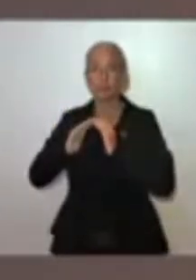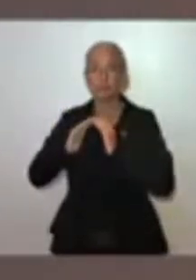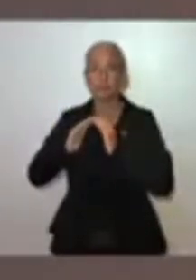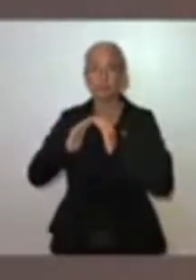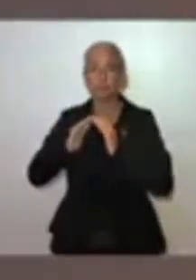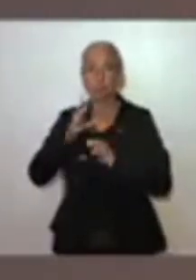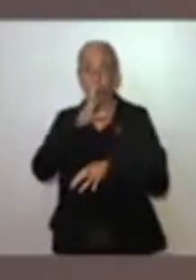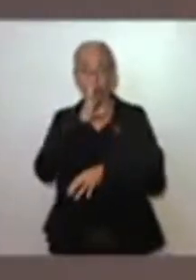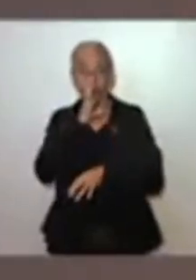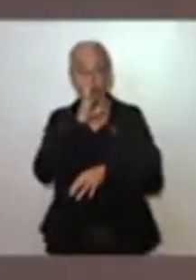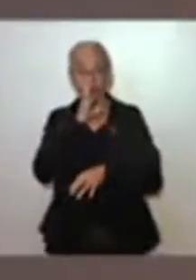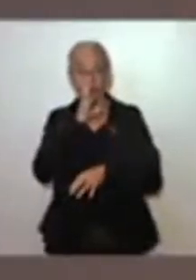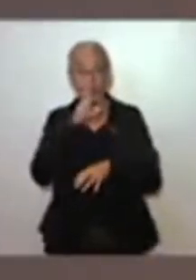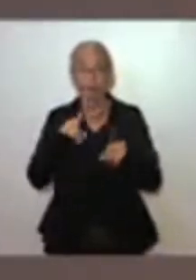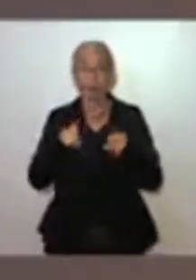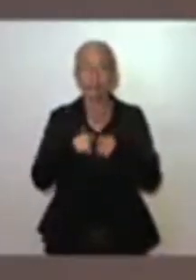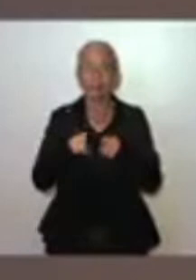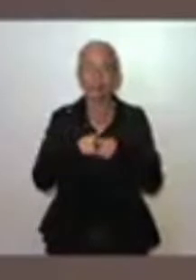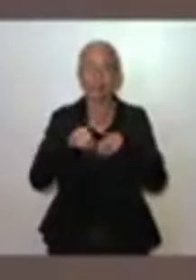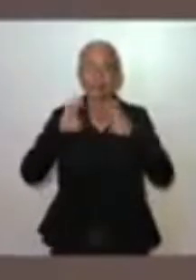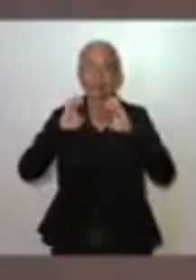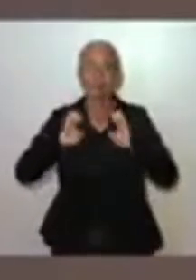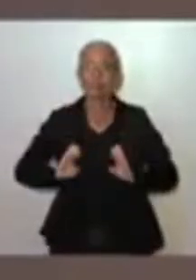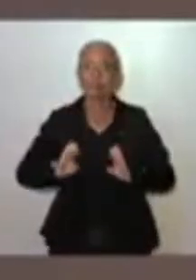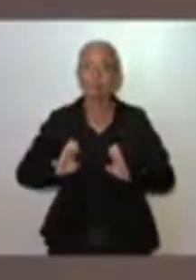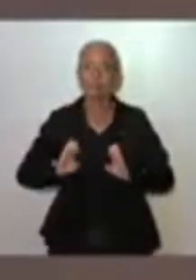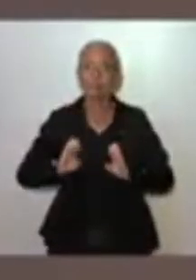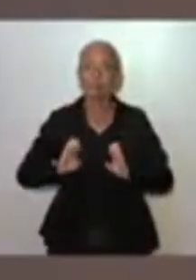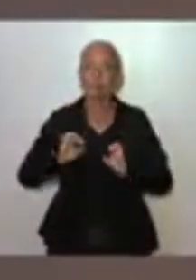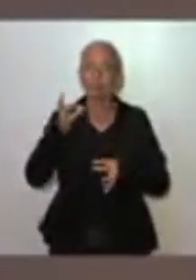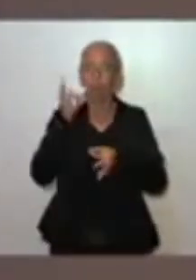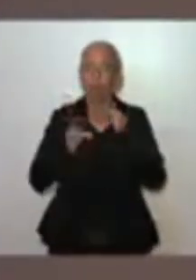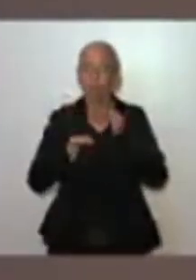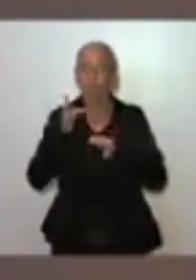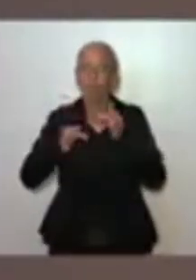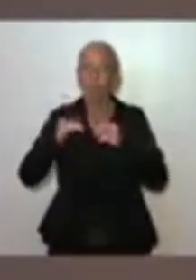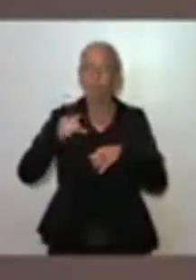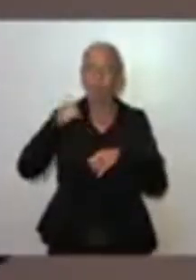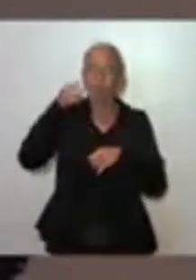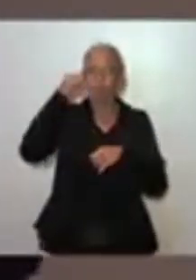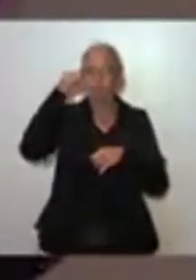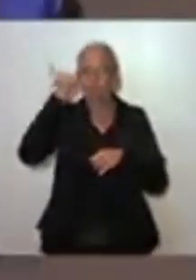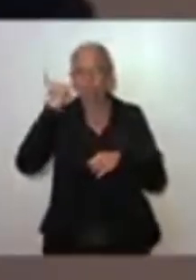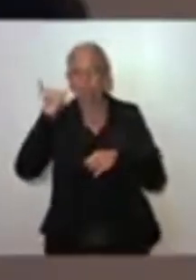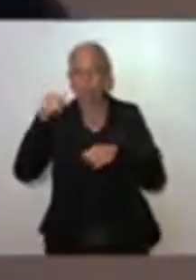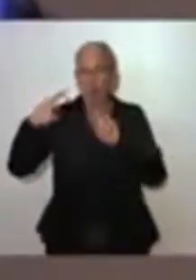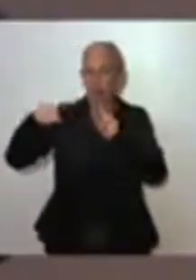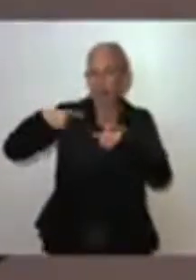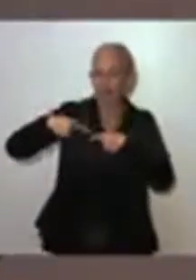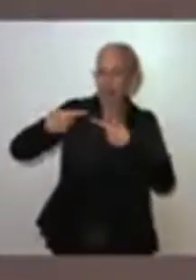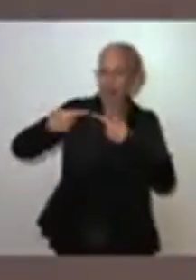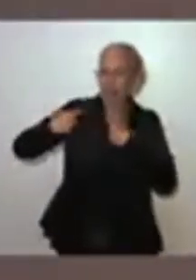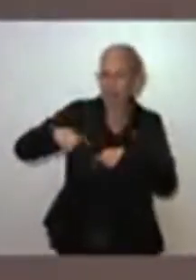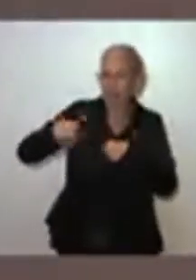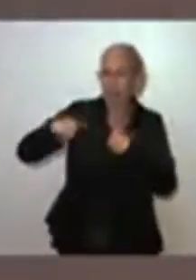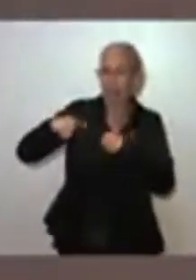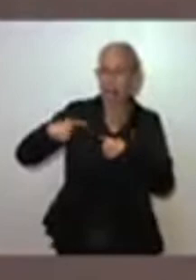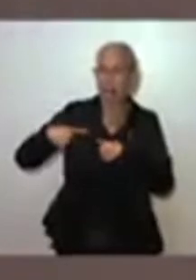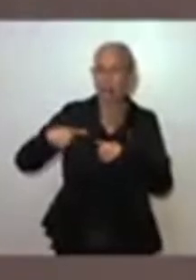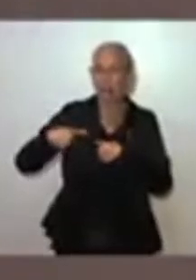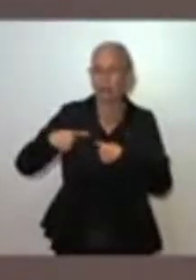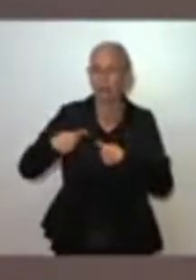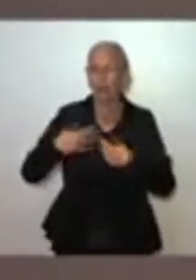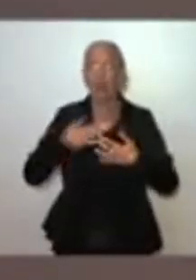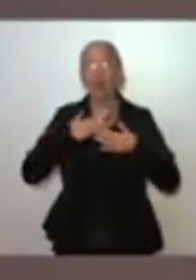e as pessoas íntegras convivem com a injustiça com os ataques de Conde ofensas sem se deixarem